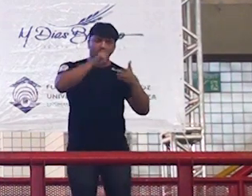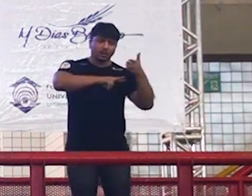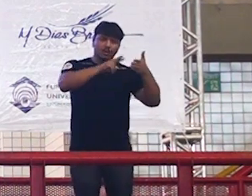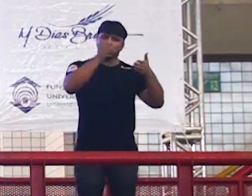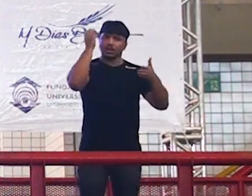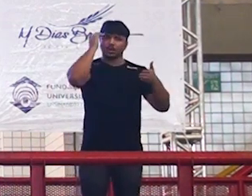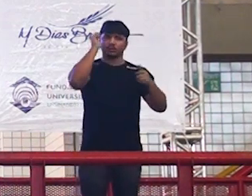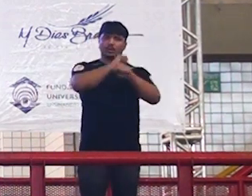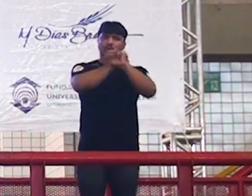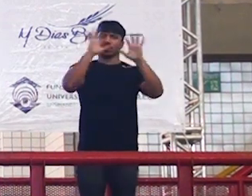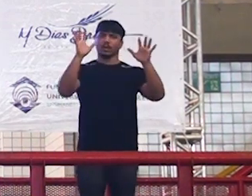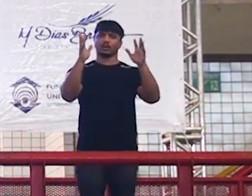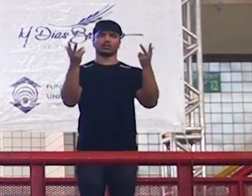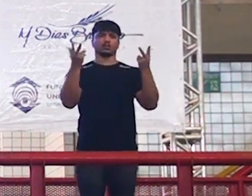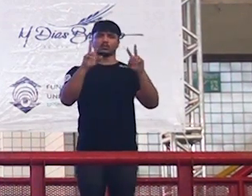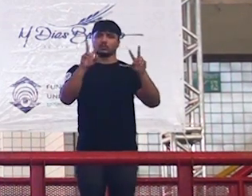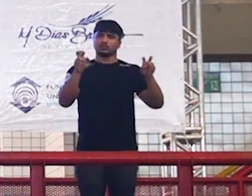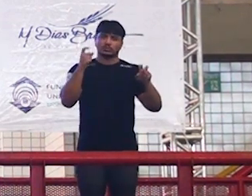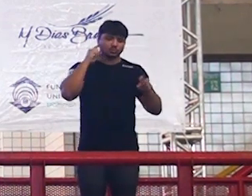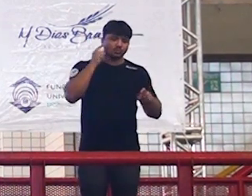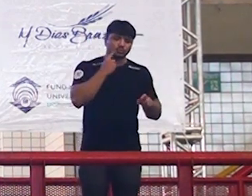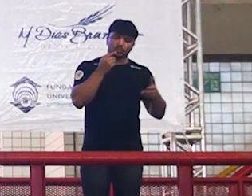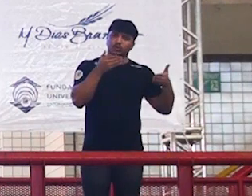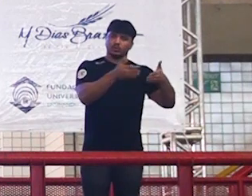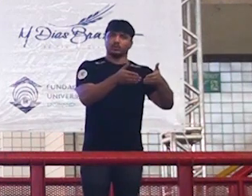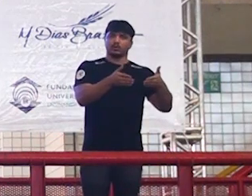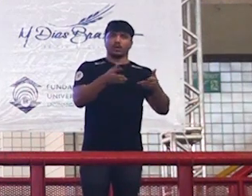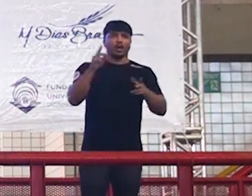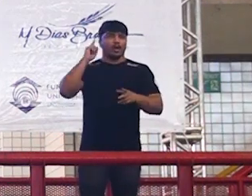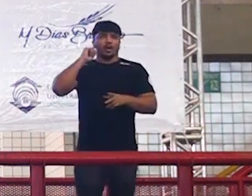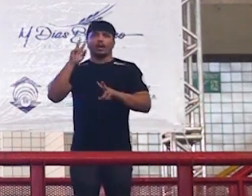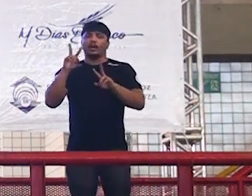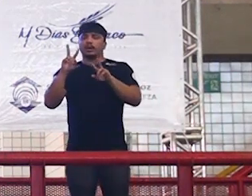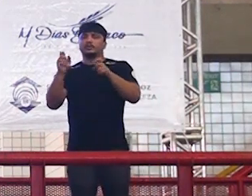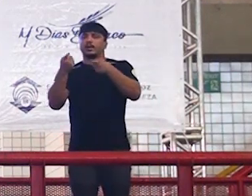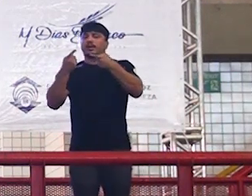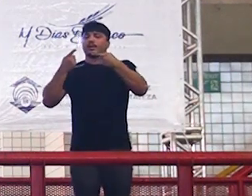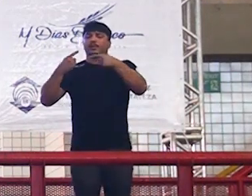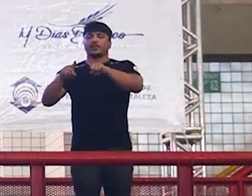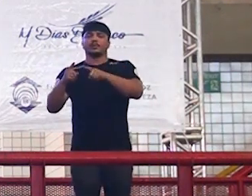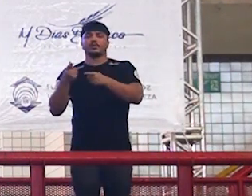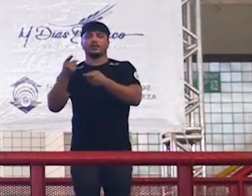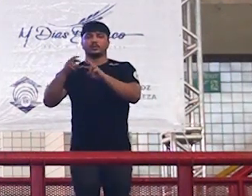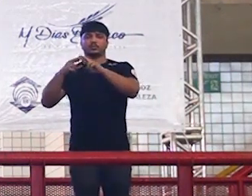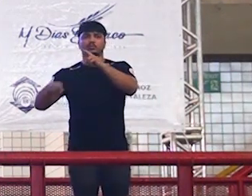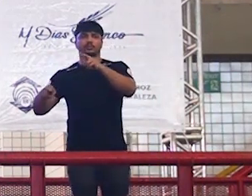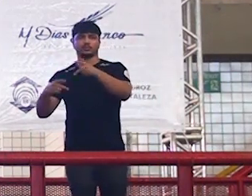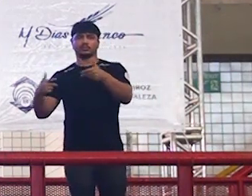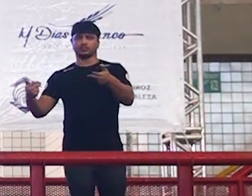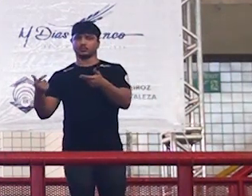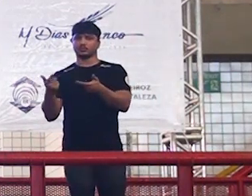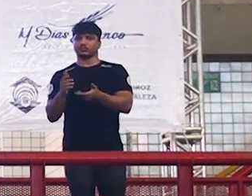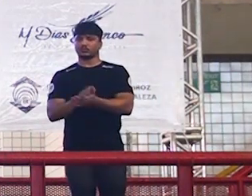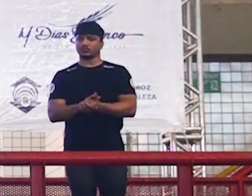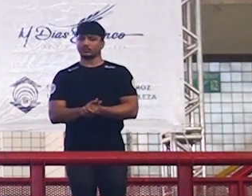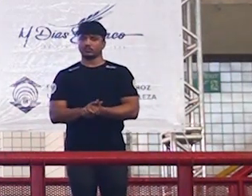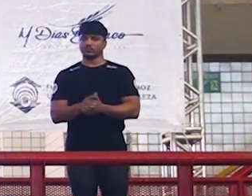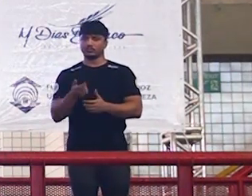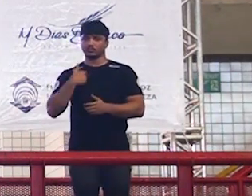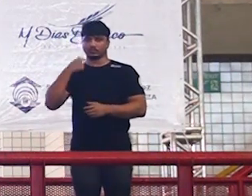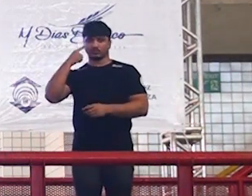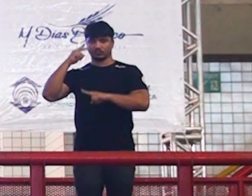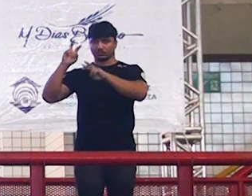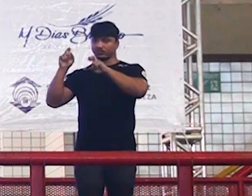vai ver. Poxa, é para falar de surdo. Poxa, é para falar de intolerância religiosa. A parte mais trabalhosa é a segunda aqui,